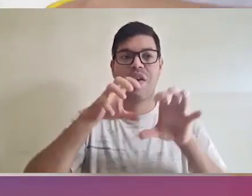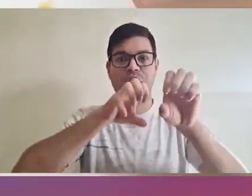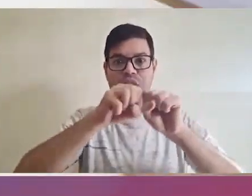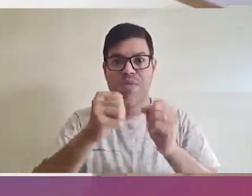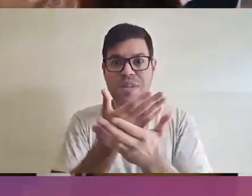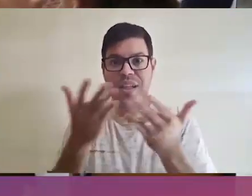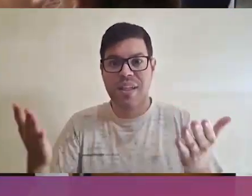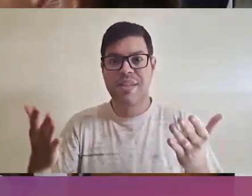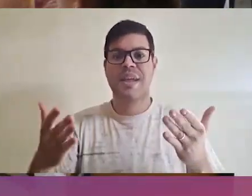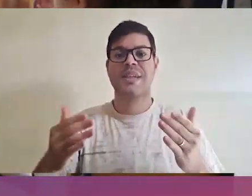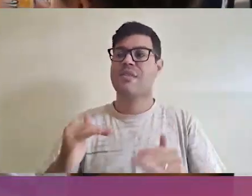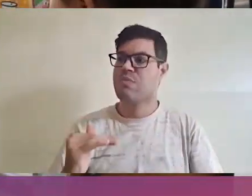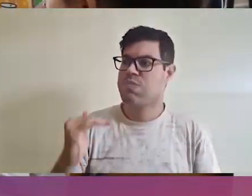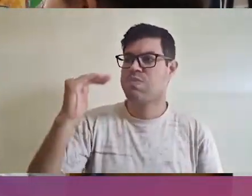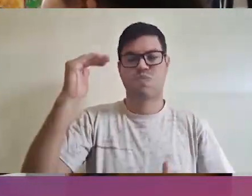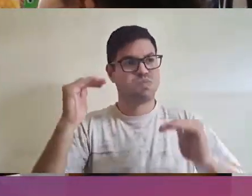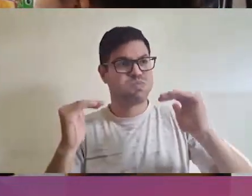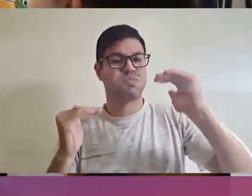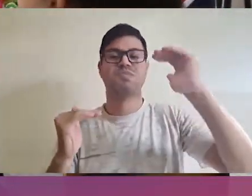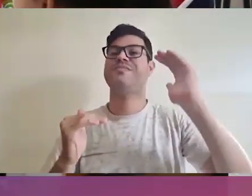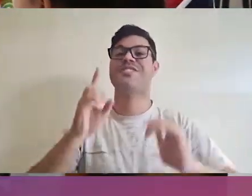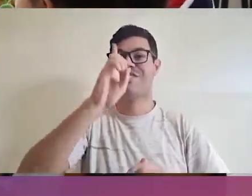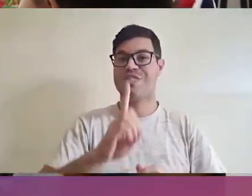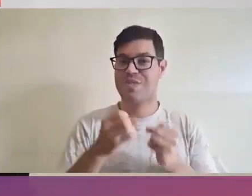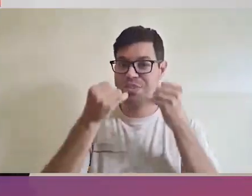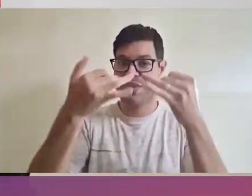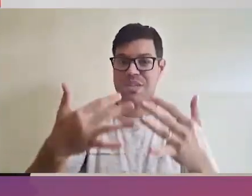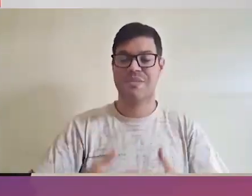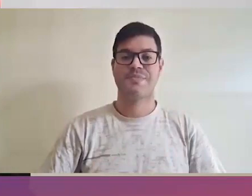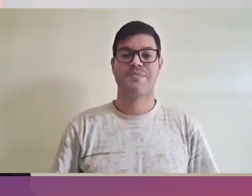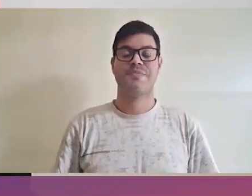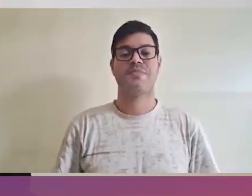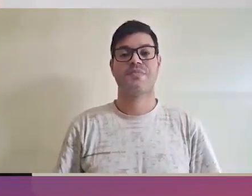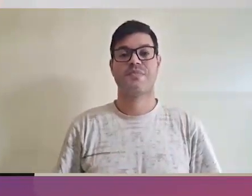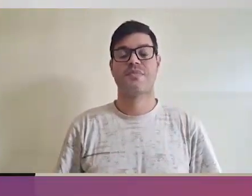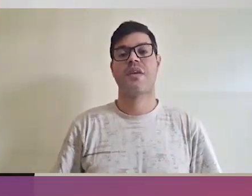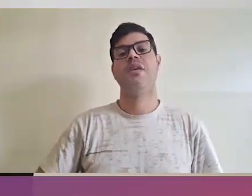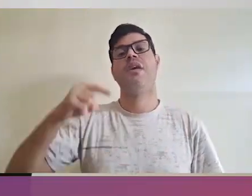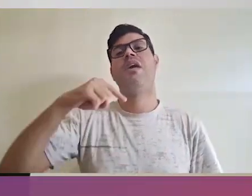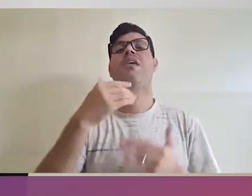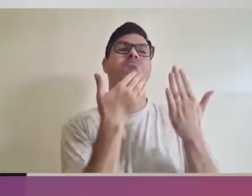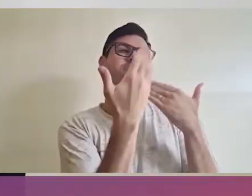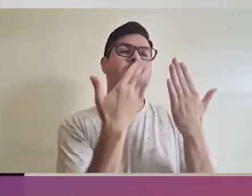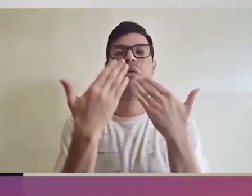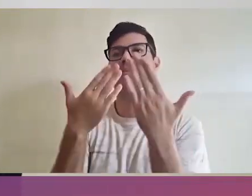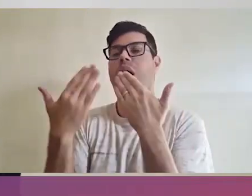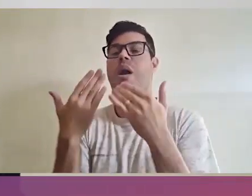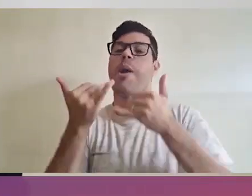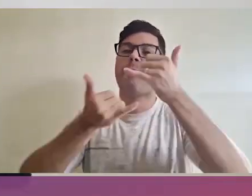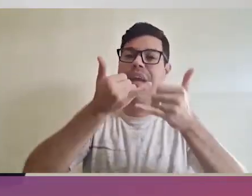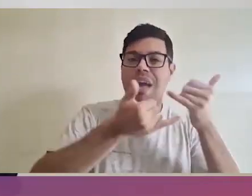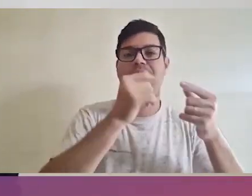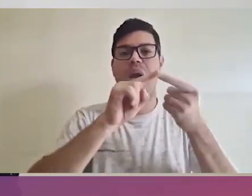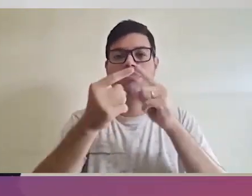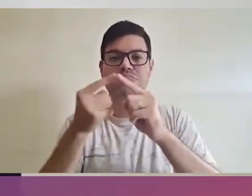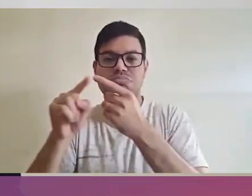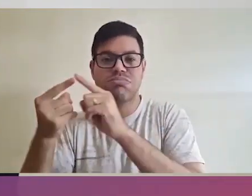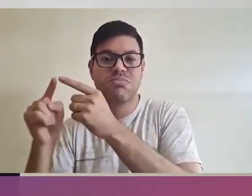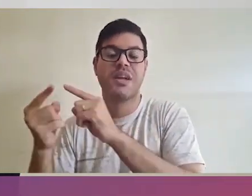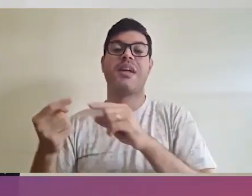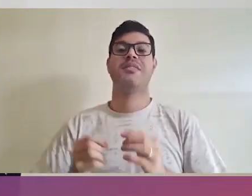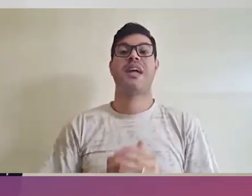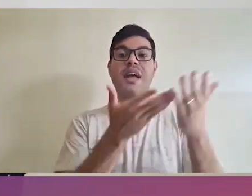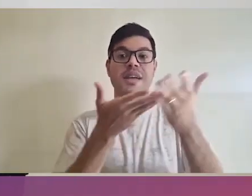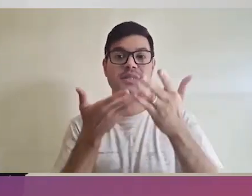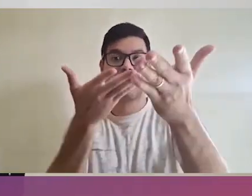das crianças, conforme destaca a diretora da unidade. Aqui eles vão conversar, vão interagir com outras crianças, que eu estou recebendo crianças